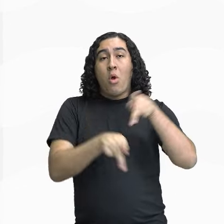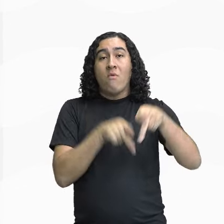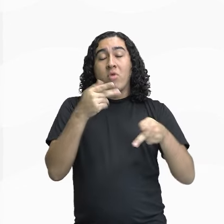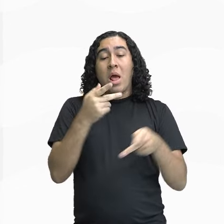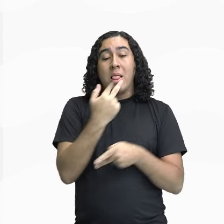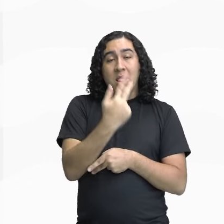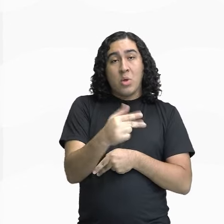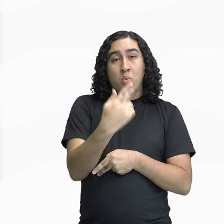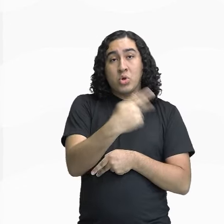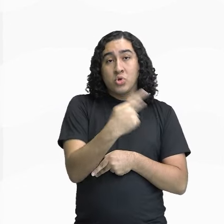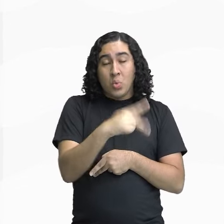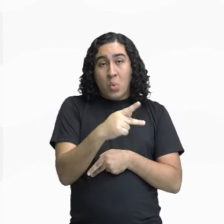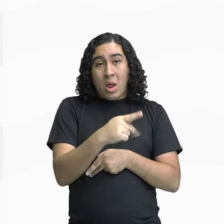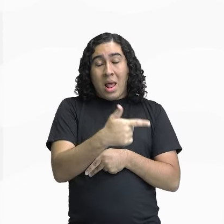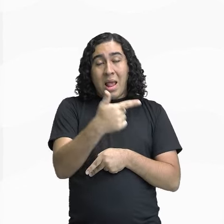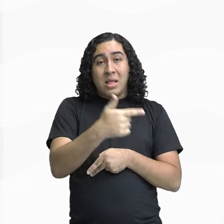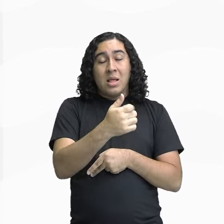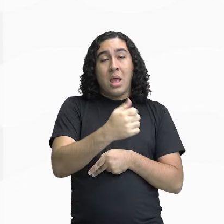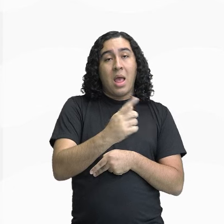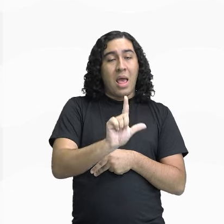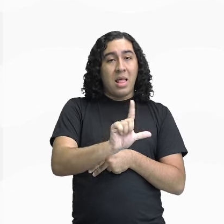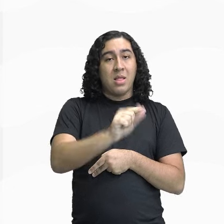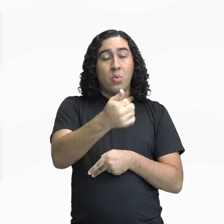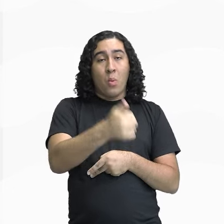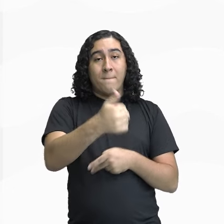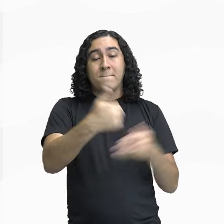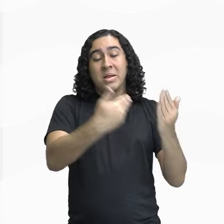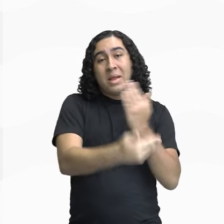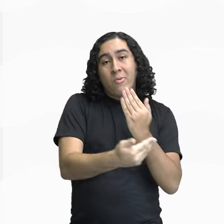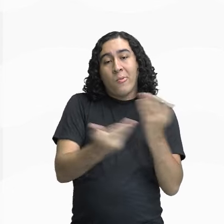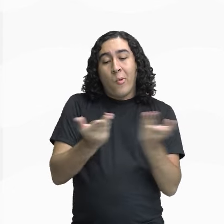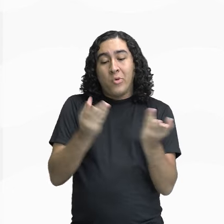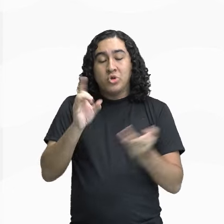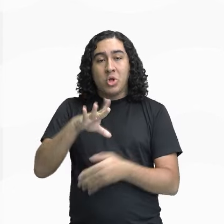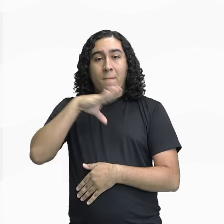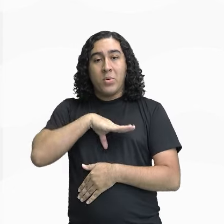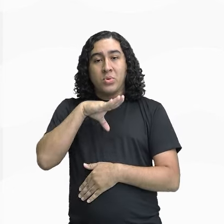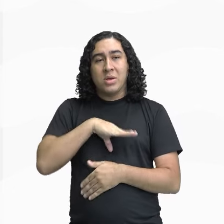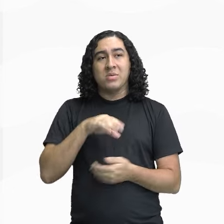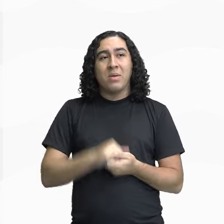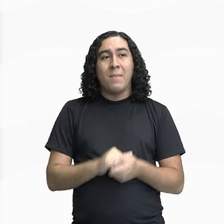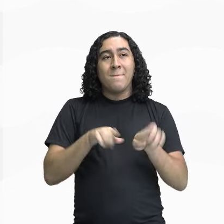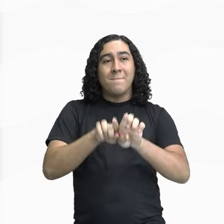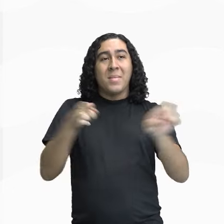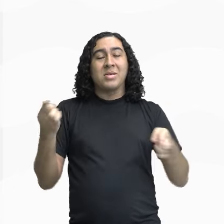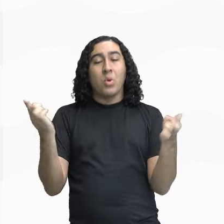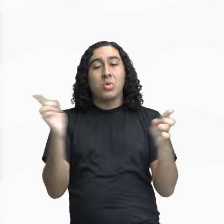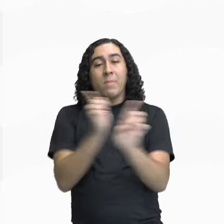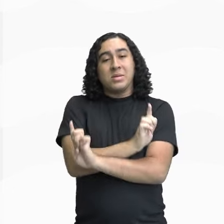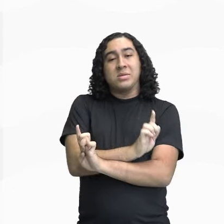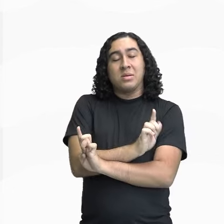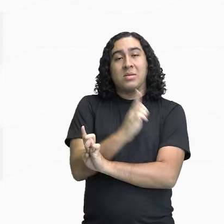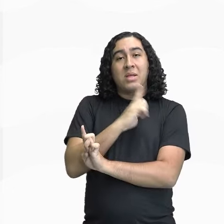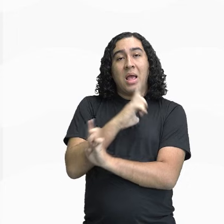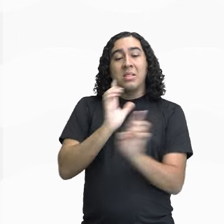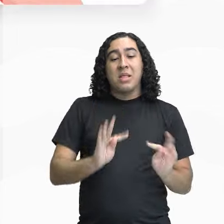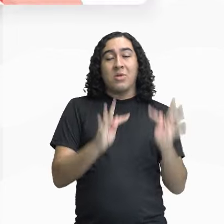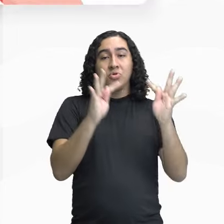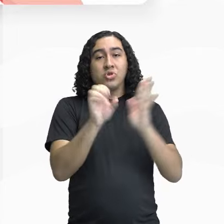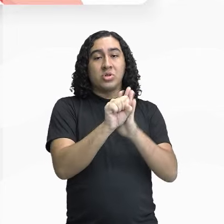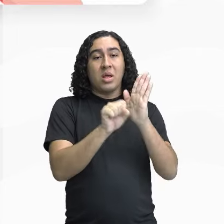suas línguas maternas e que hoje só falam português. Mas em contrapartida, temos as tecnologias do